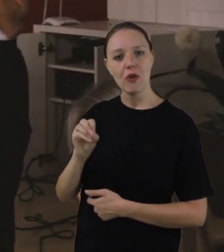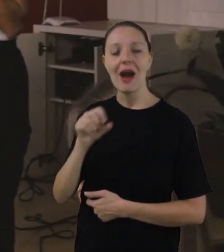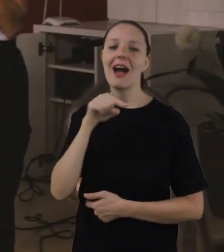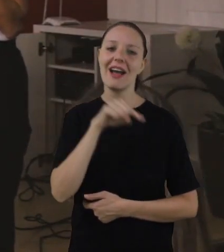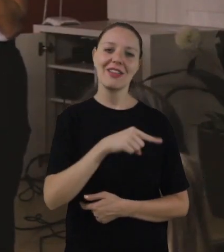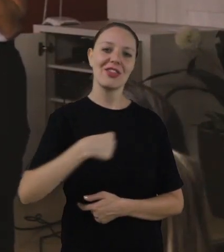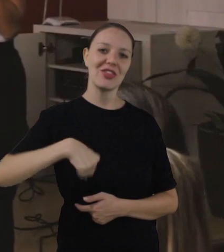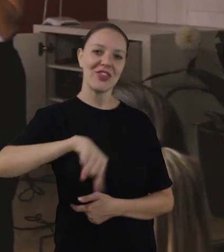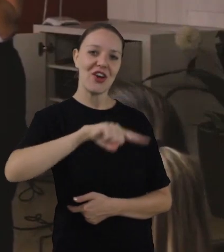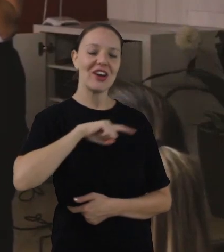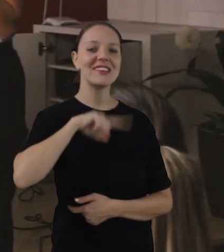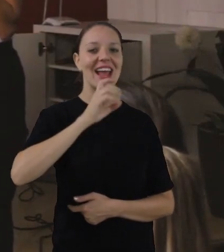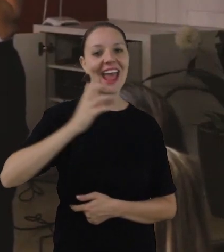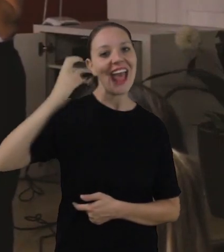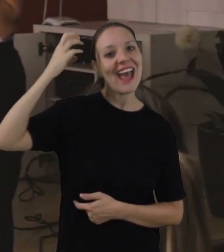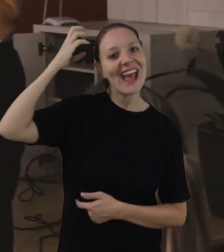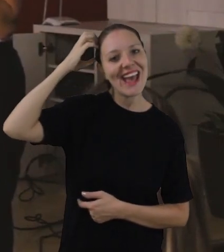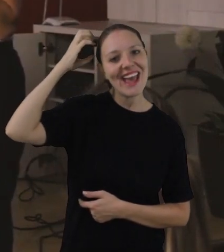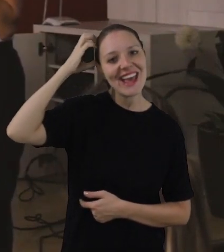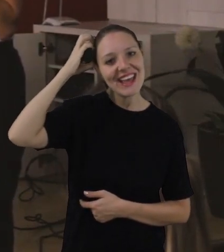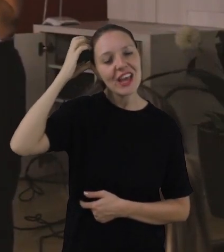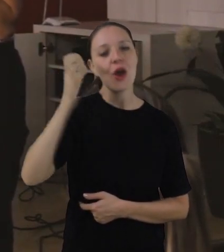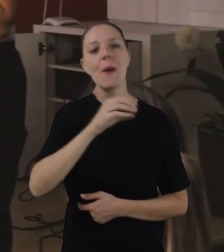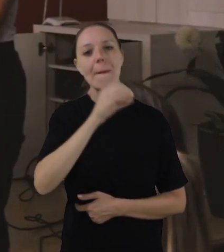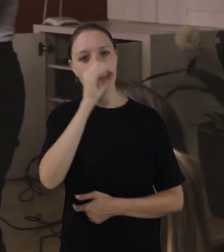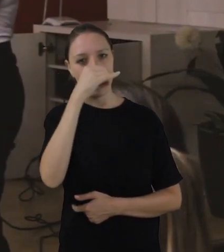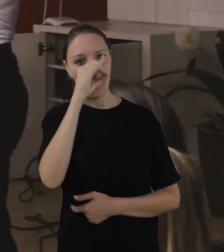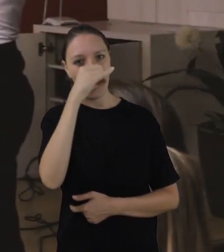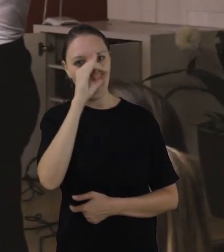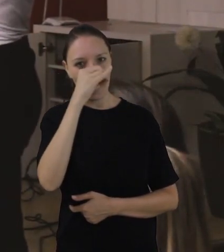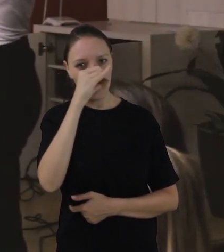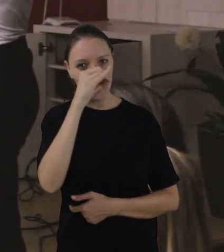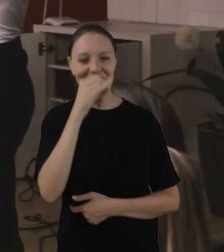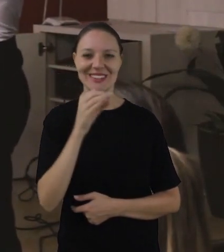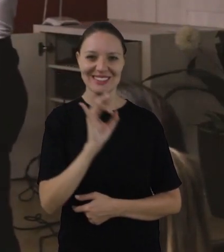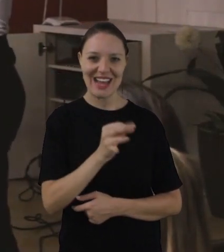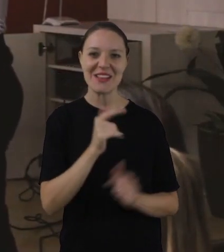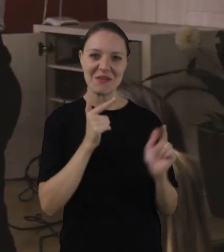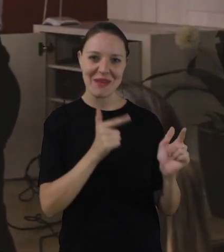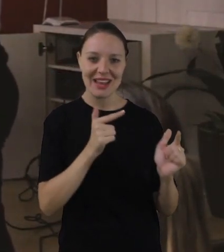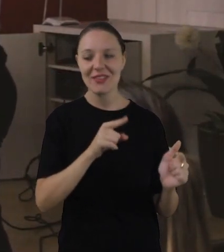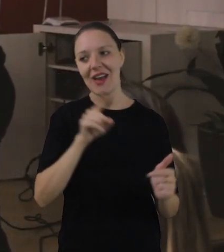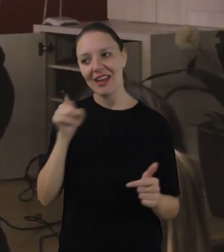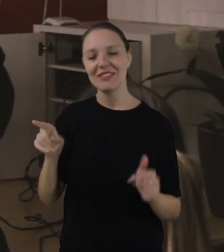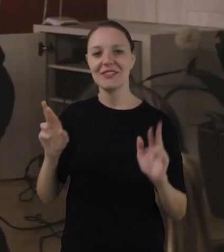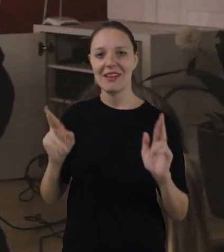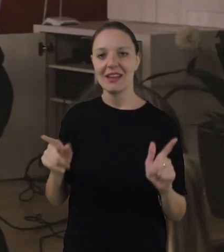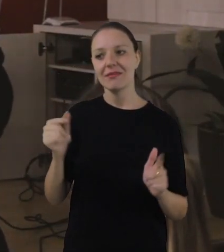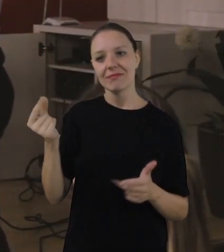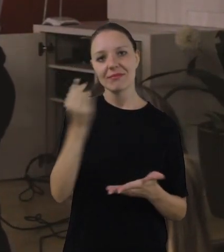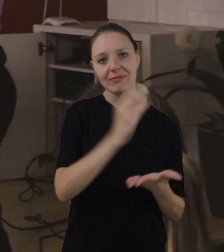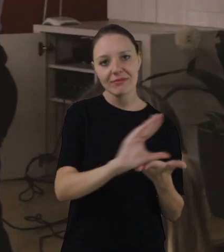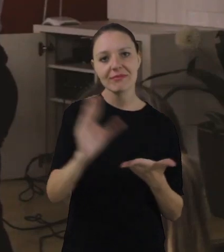em projetos desse estilo. Gostaram desse projeto e aportaram um valor também. Então, aqui são nossas entregas. Já falei um pouco